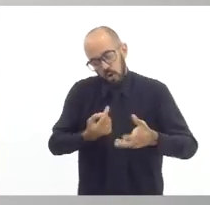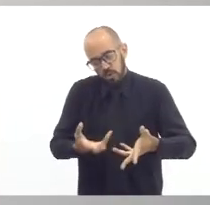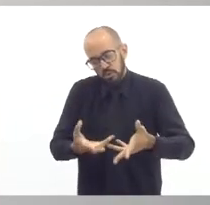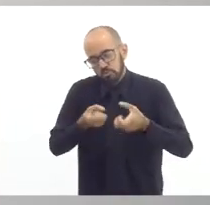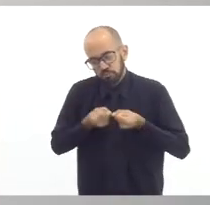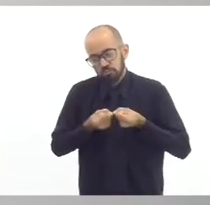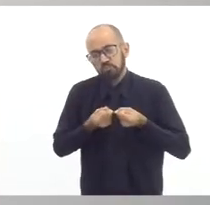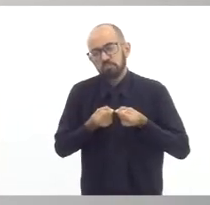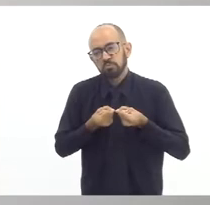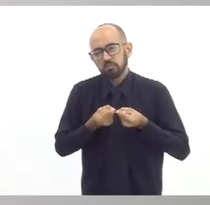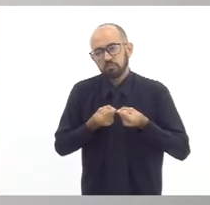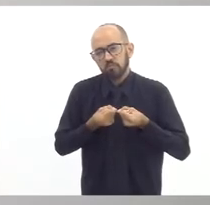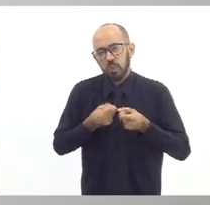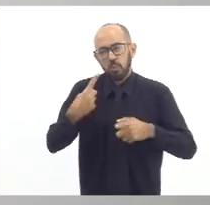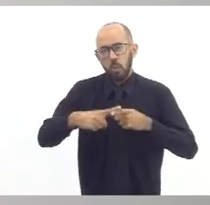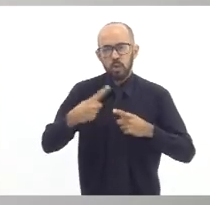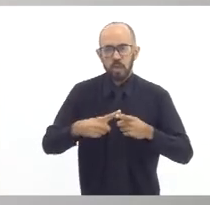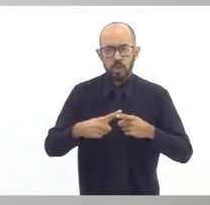dizer, porque